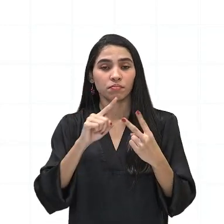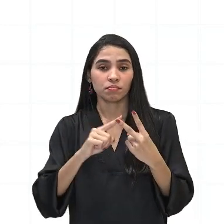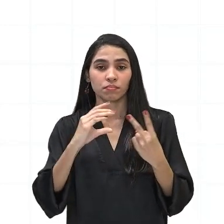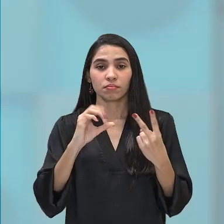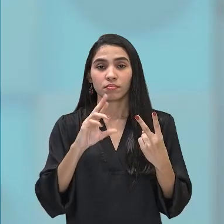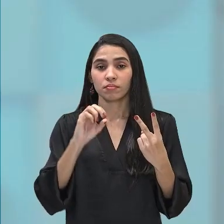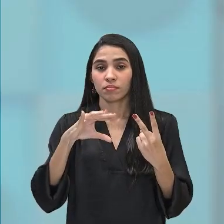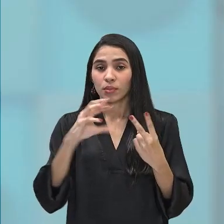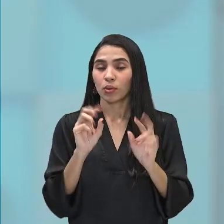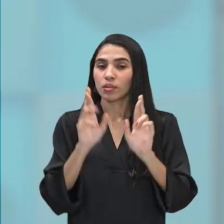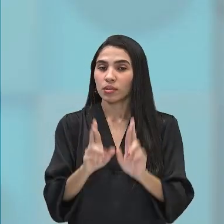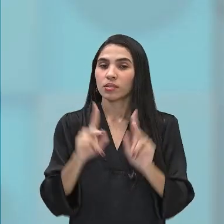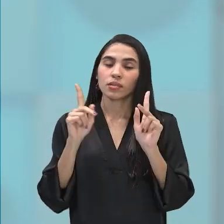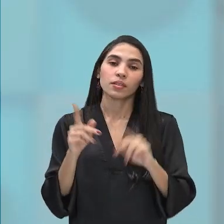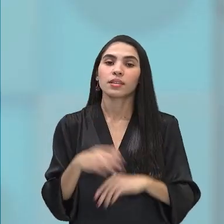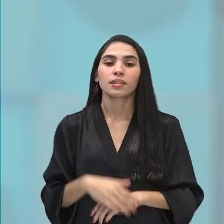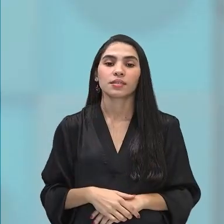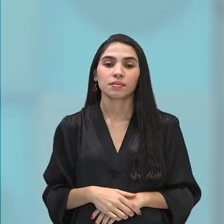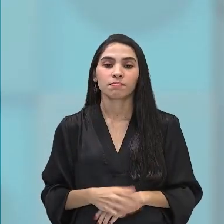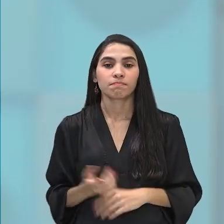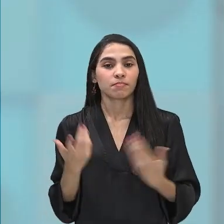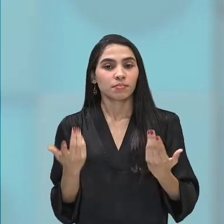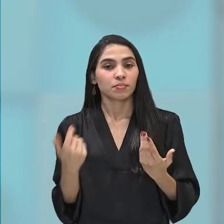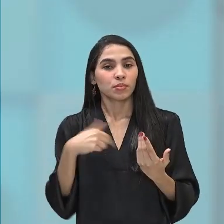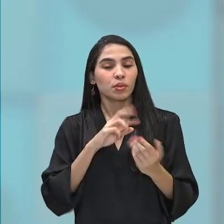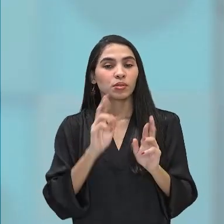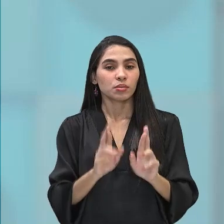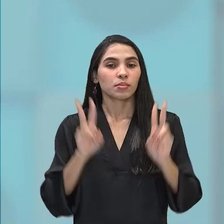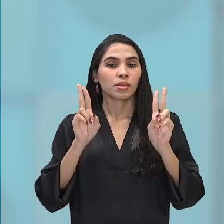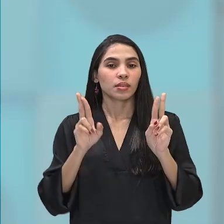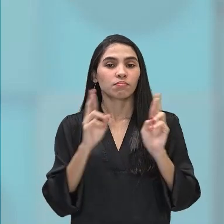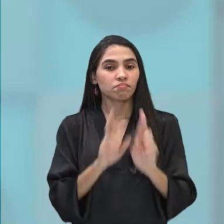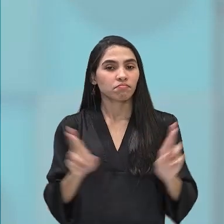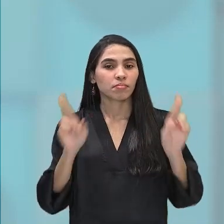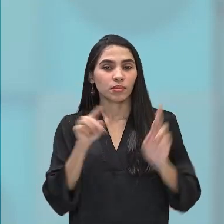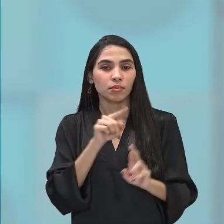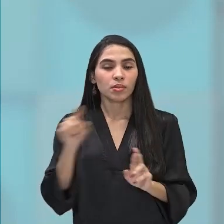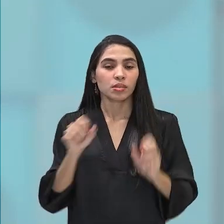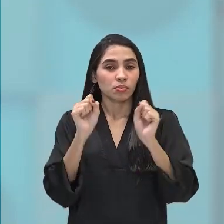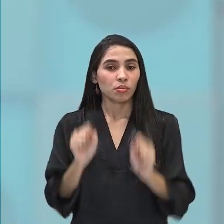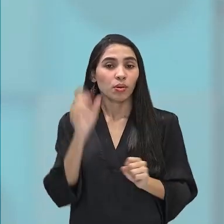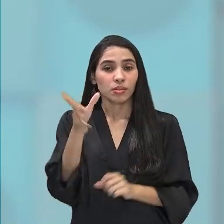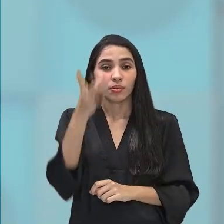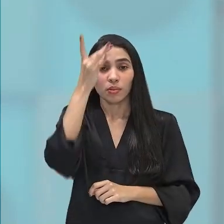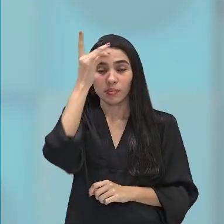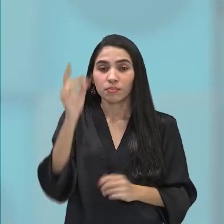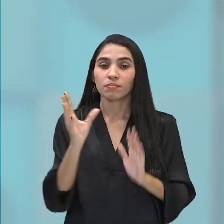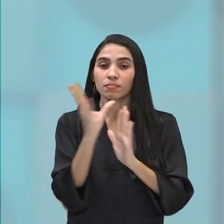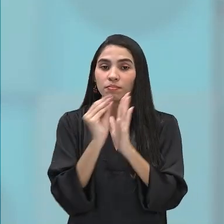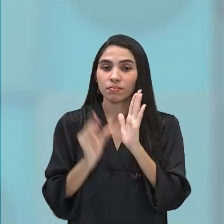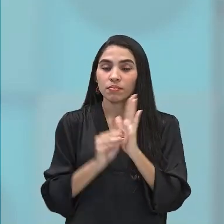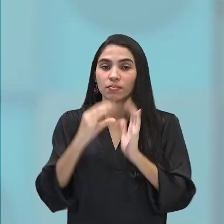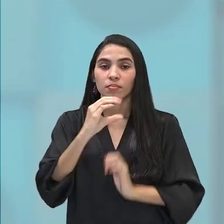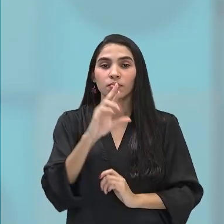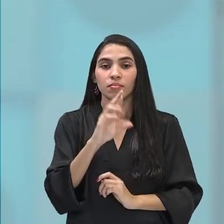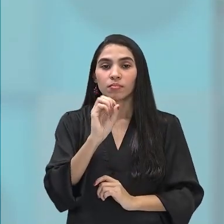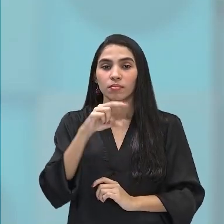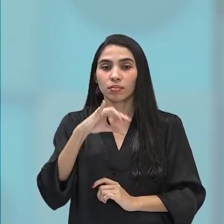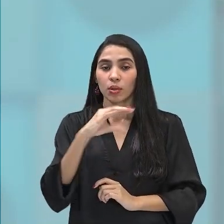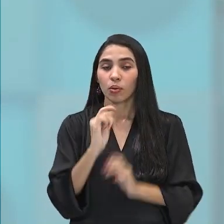são enquadrados naquela crônica, que são enfatizados e que trazem aí ao processo da reflexão, né?